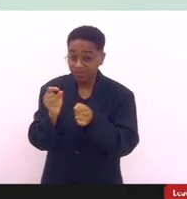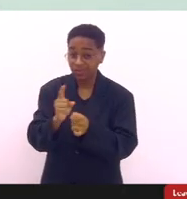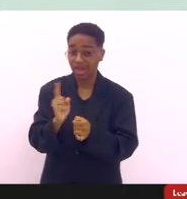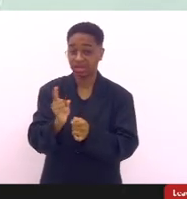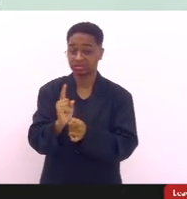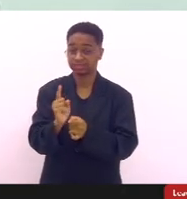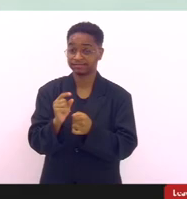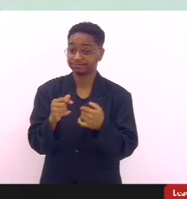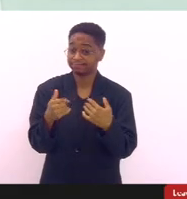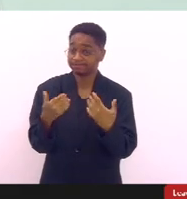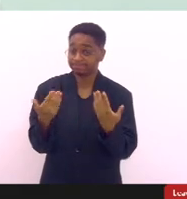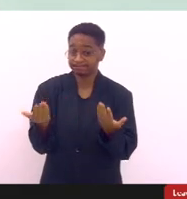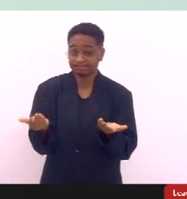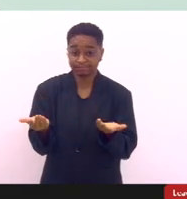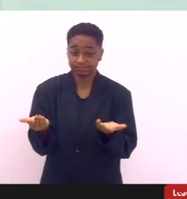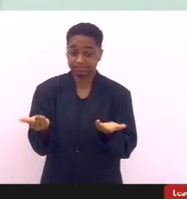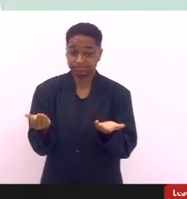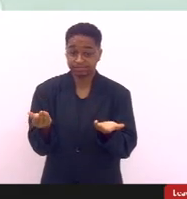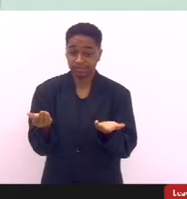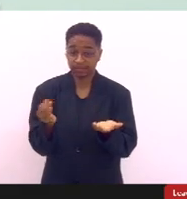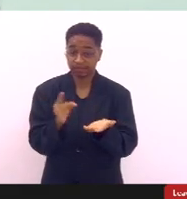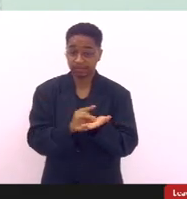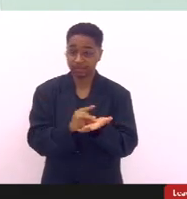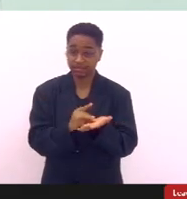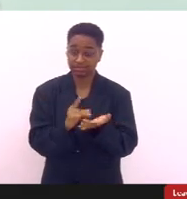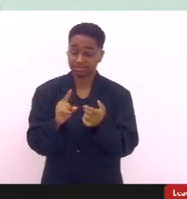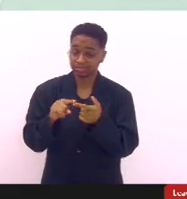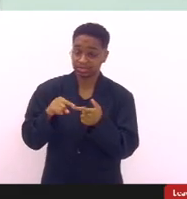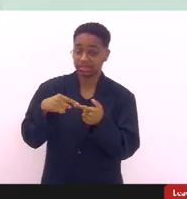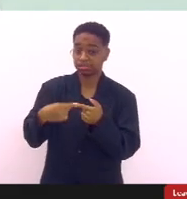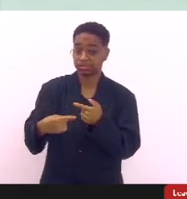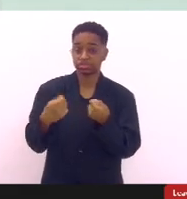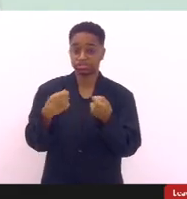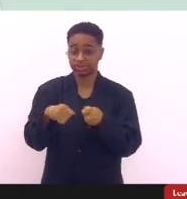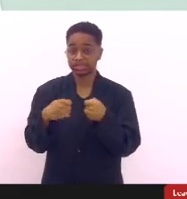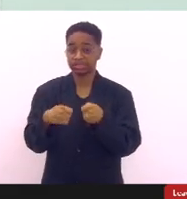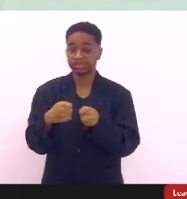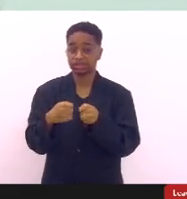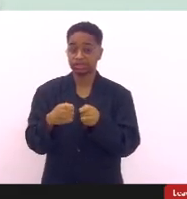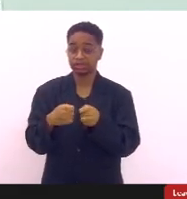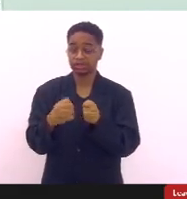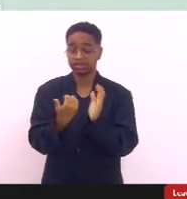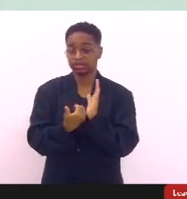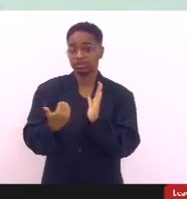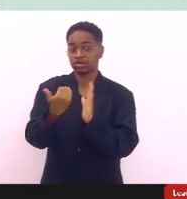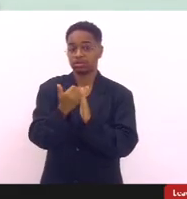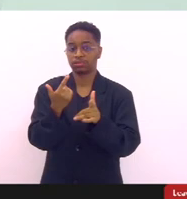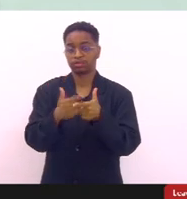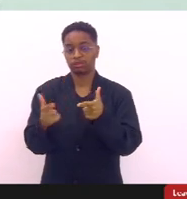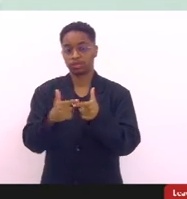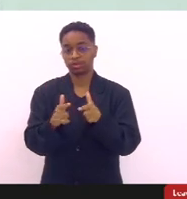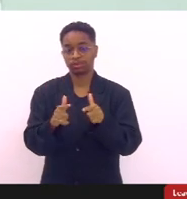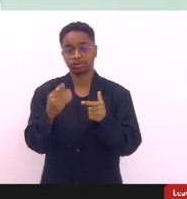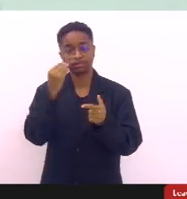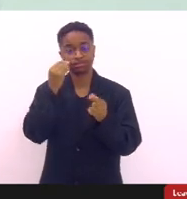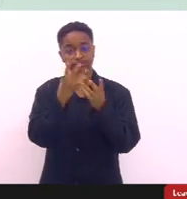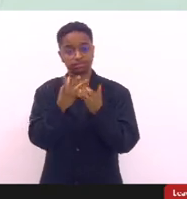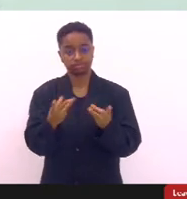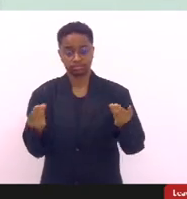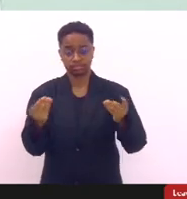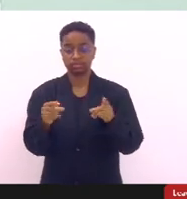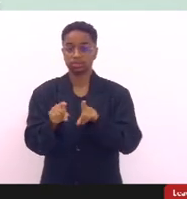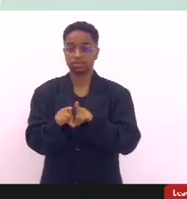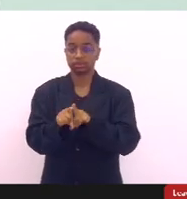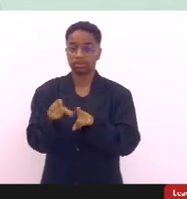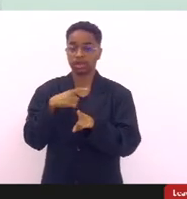você vai depois ter que enfrentar o problema de maior gravidade. Tem a ação